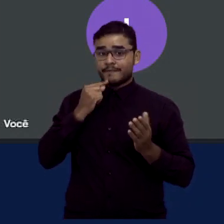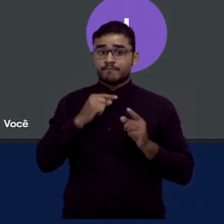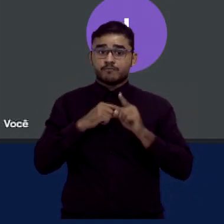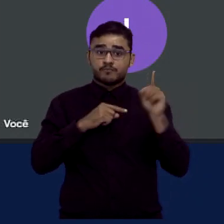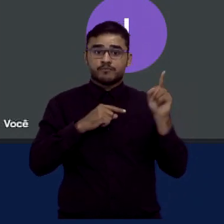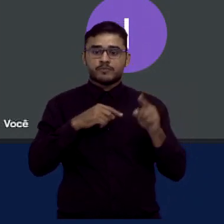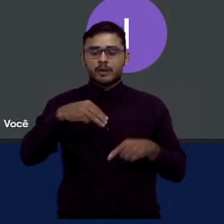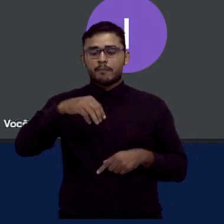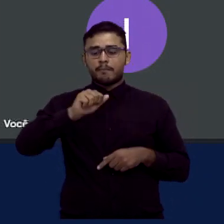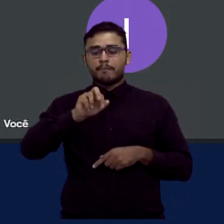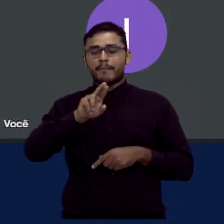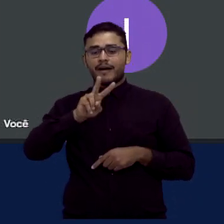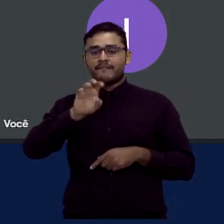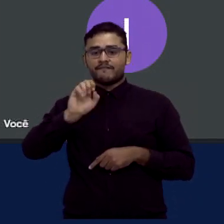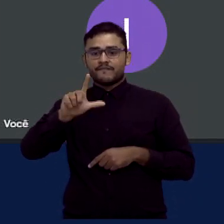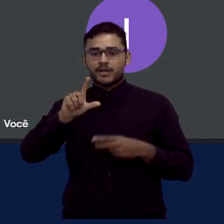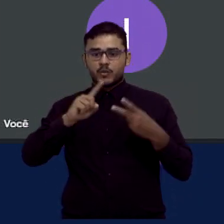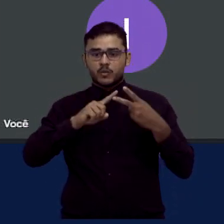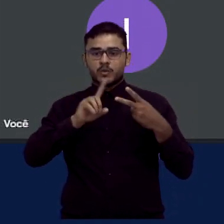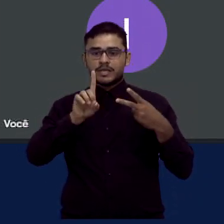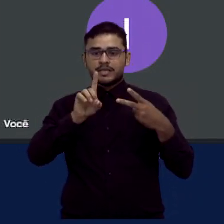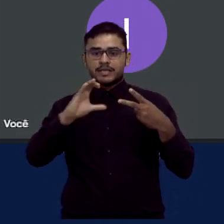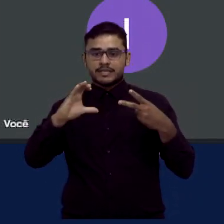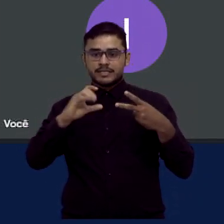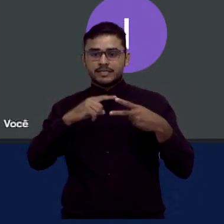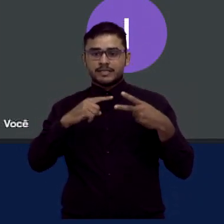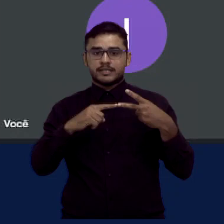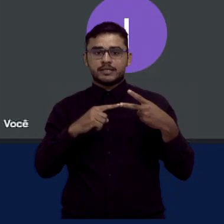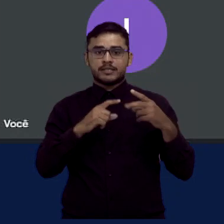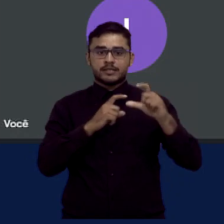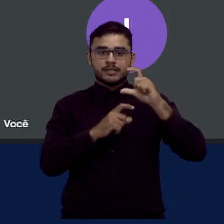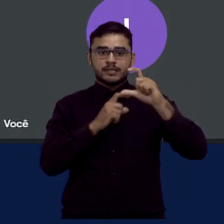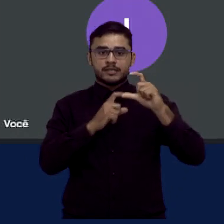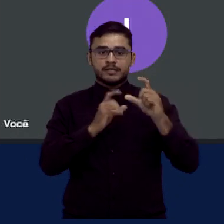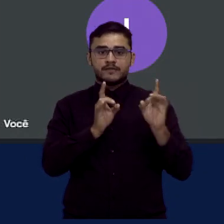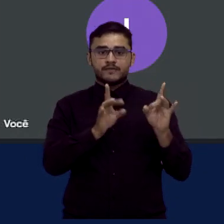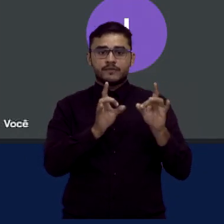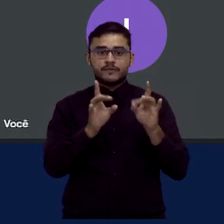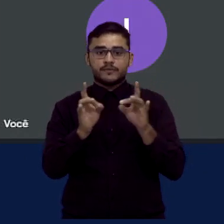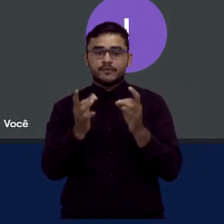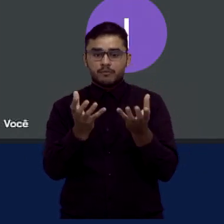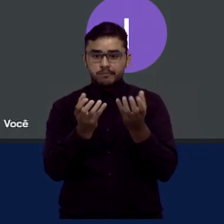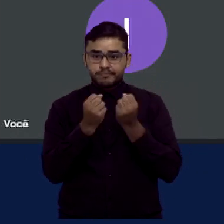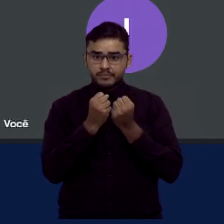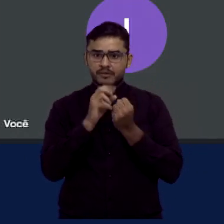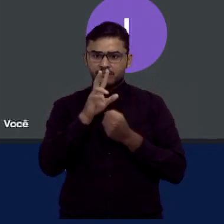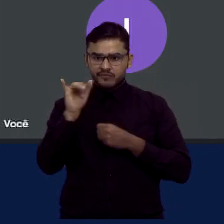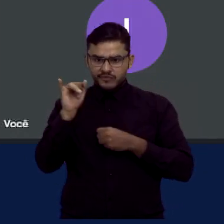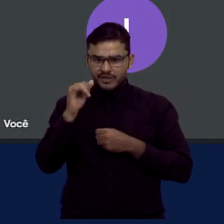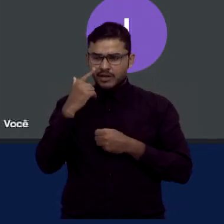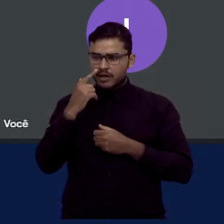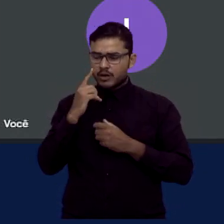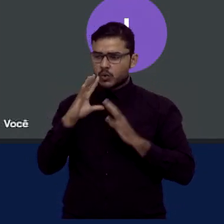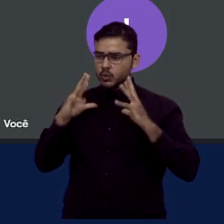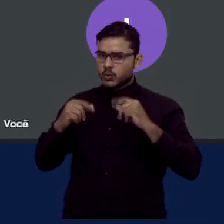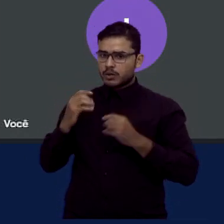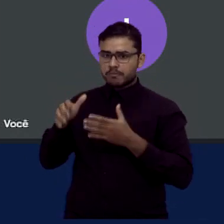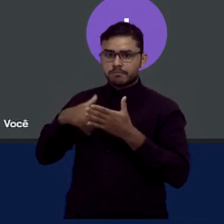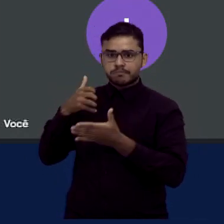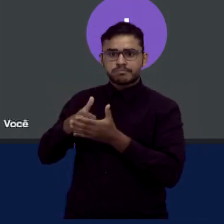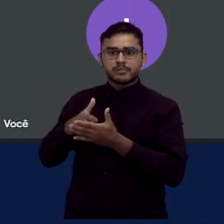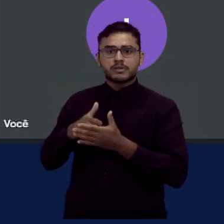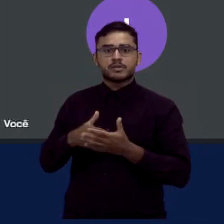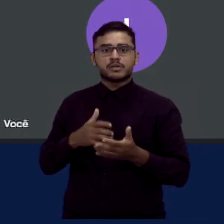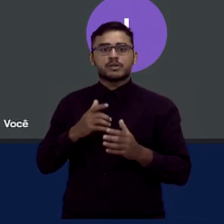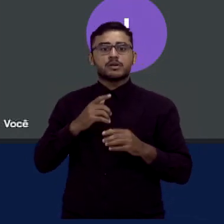DC Comics, os quadrinhos que elas vendem não pagam as contas delas. Ou seja, as duas maiores editoras